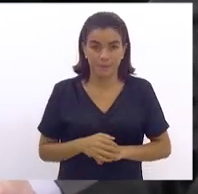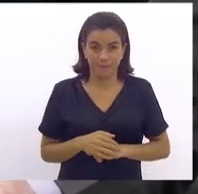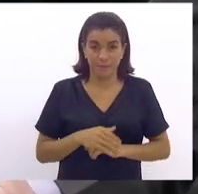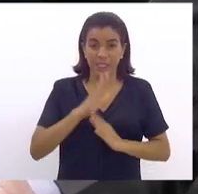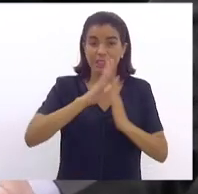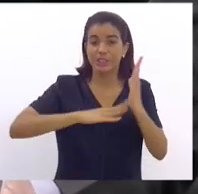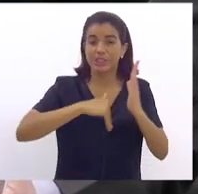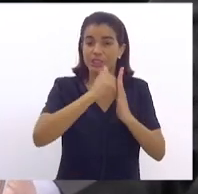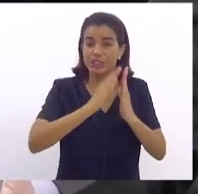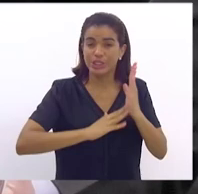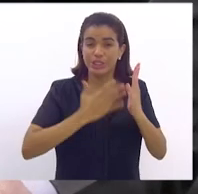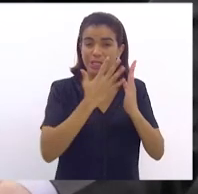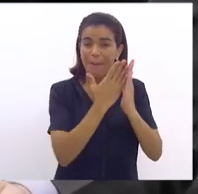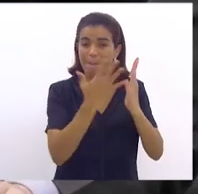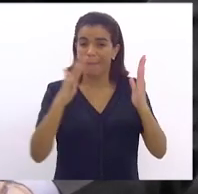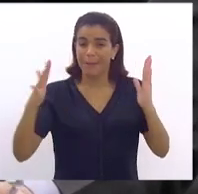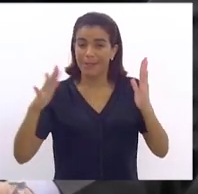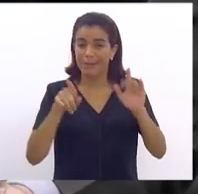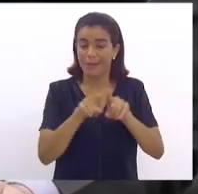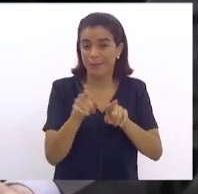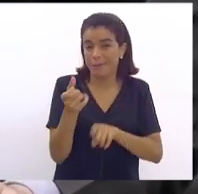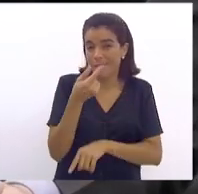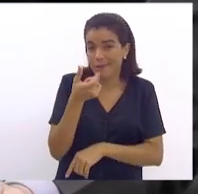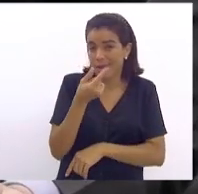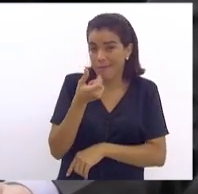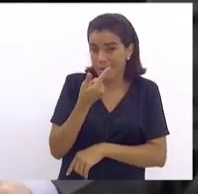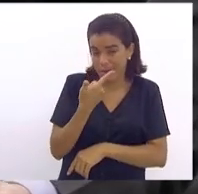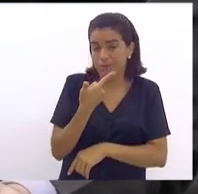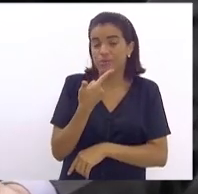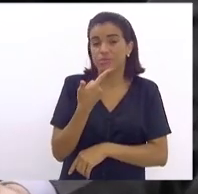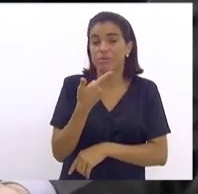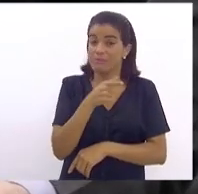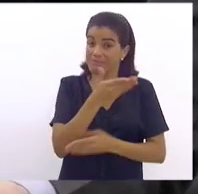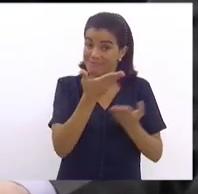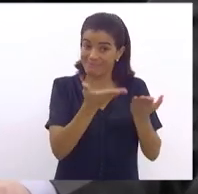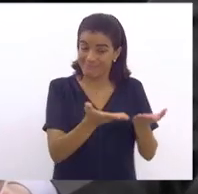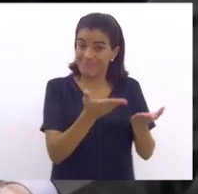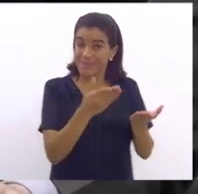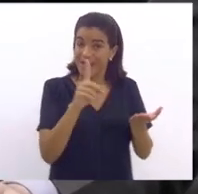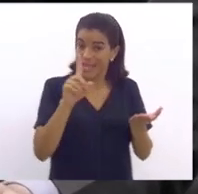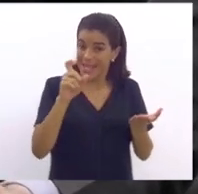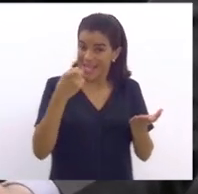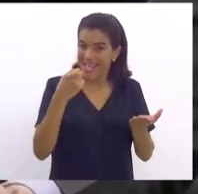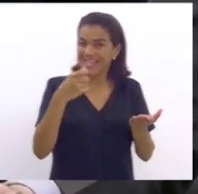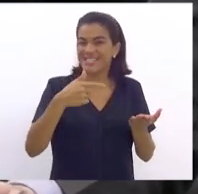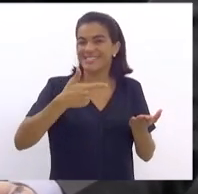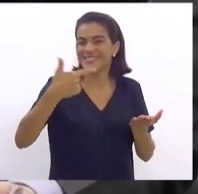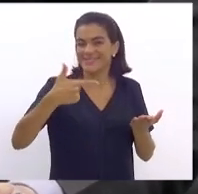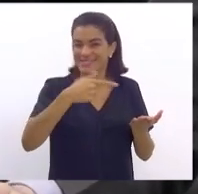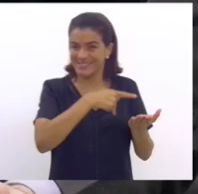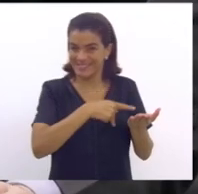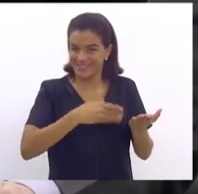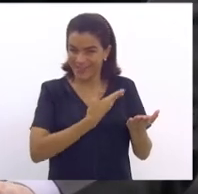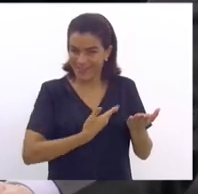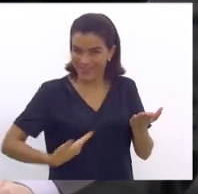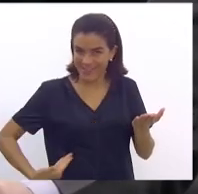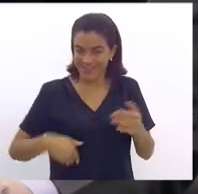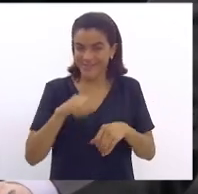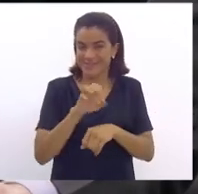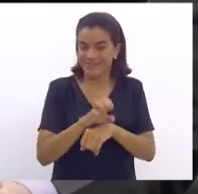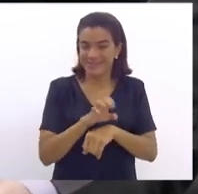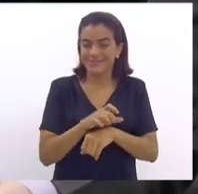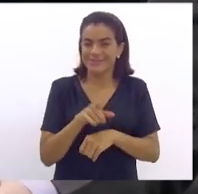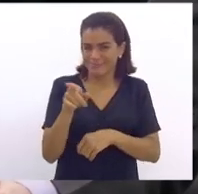tintas, vernizes, medicamentos. Esse, Vossa Excelência era vice-governador do Estado e deve ter acompanhado,